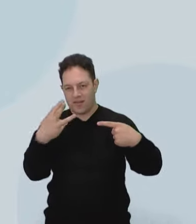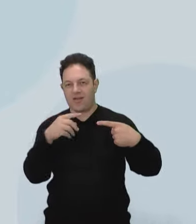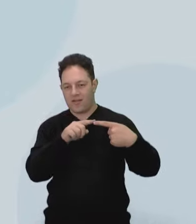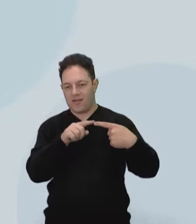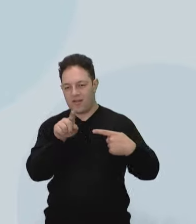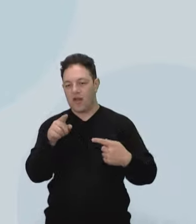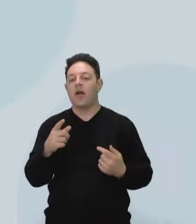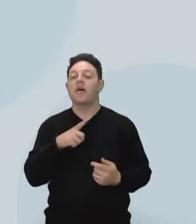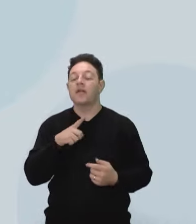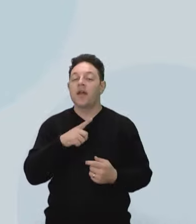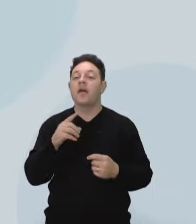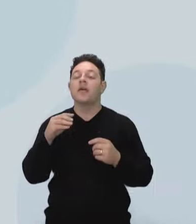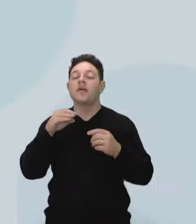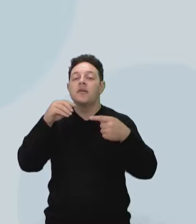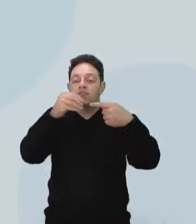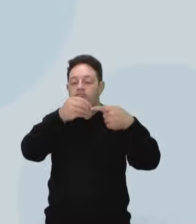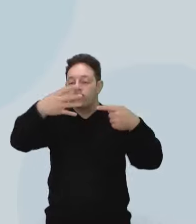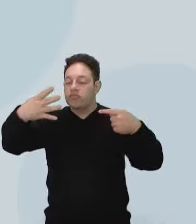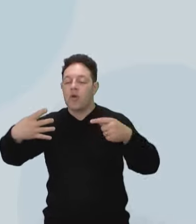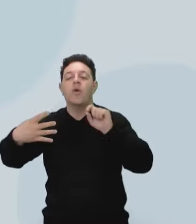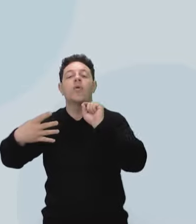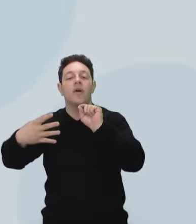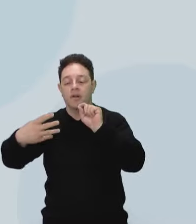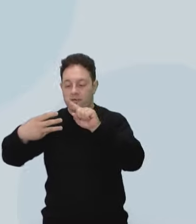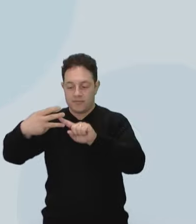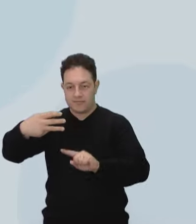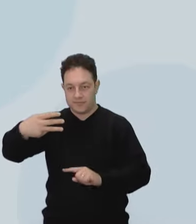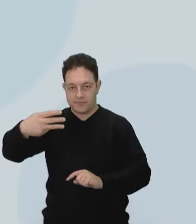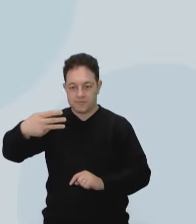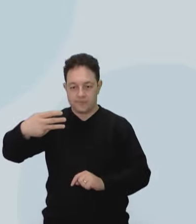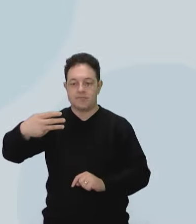etapas: introdução,